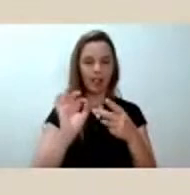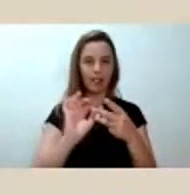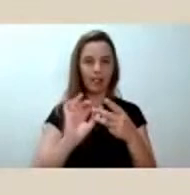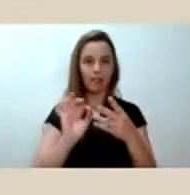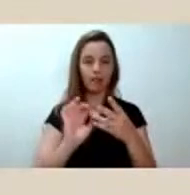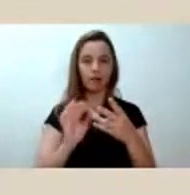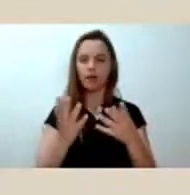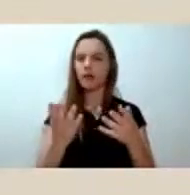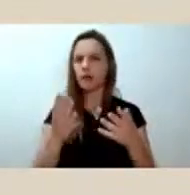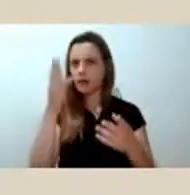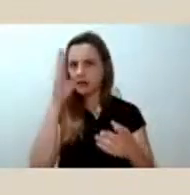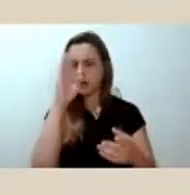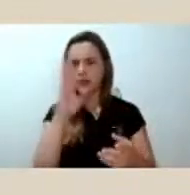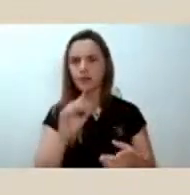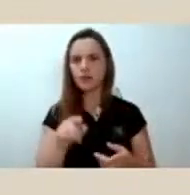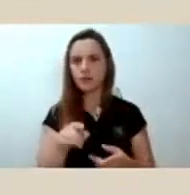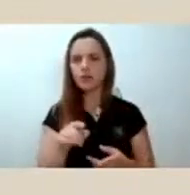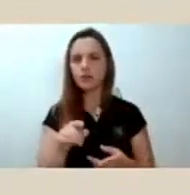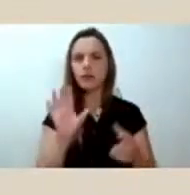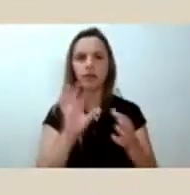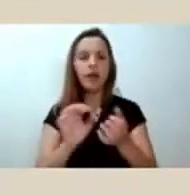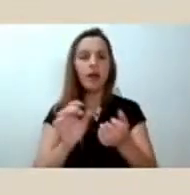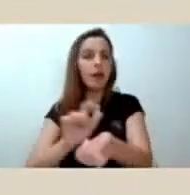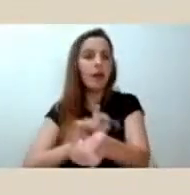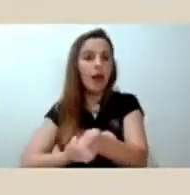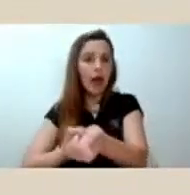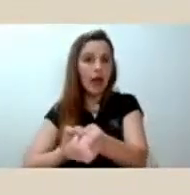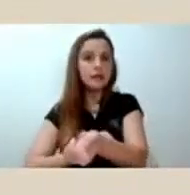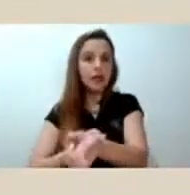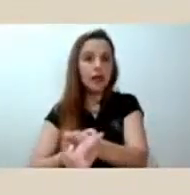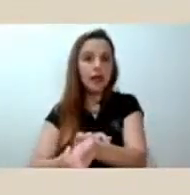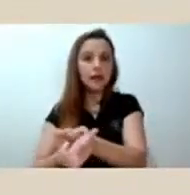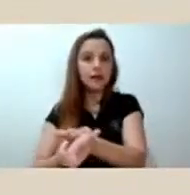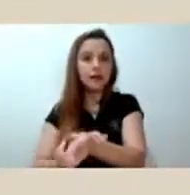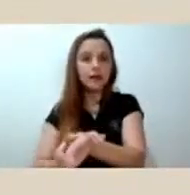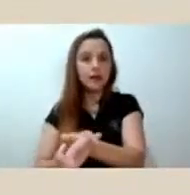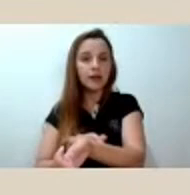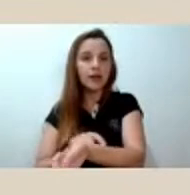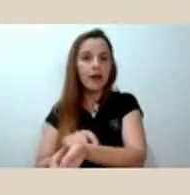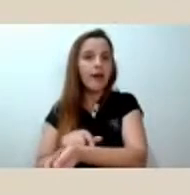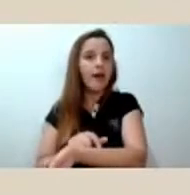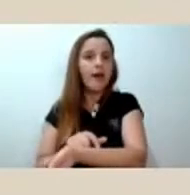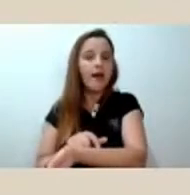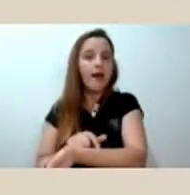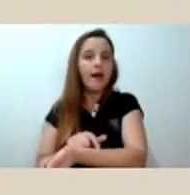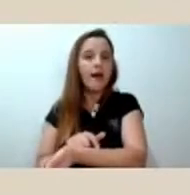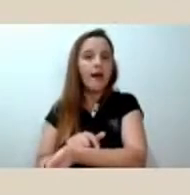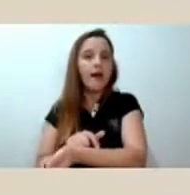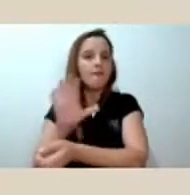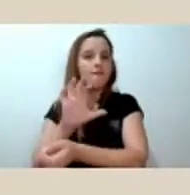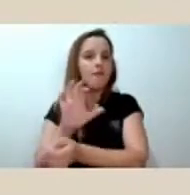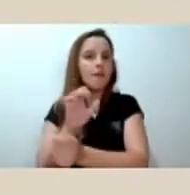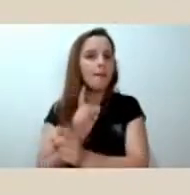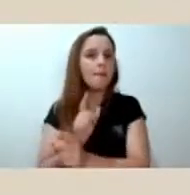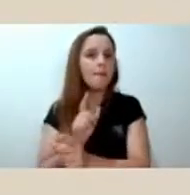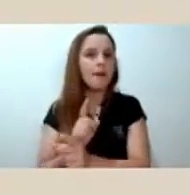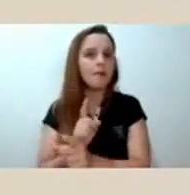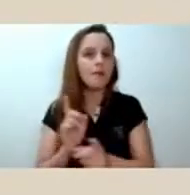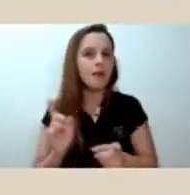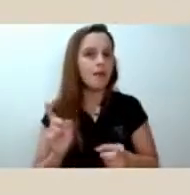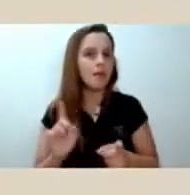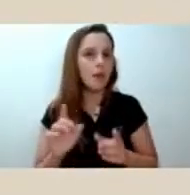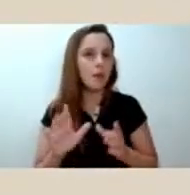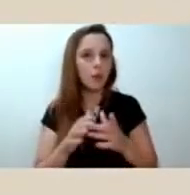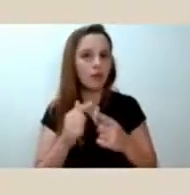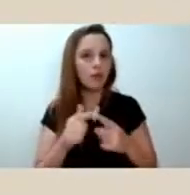no caso da questão racial, ela não se processa da mesma maneira para grupos diferentes.